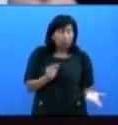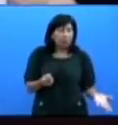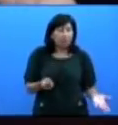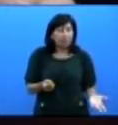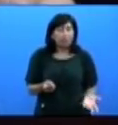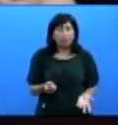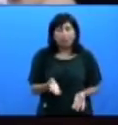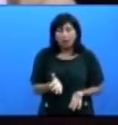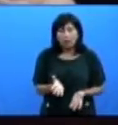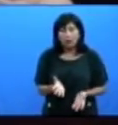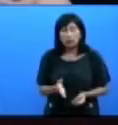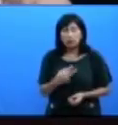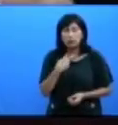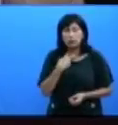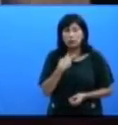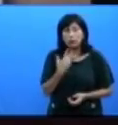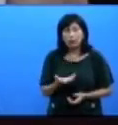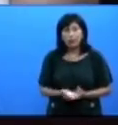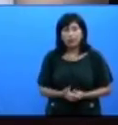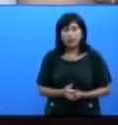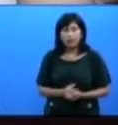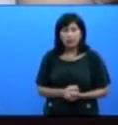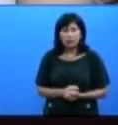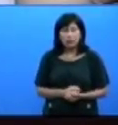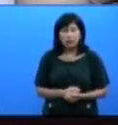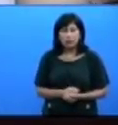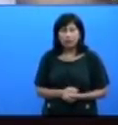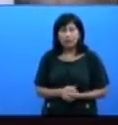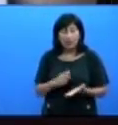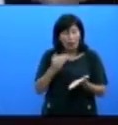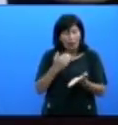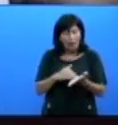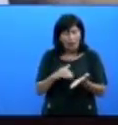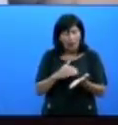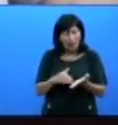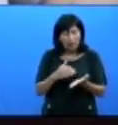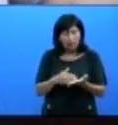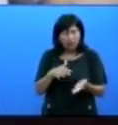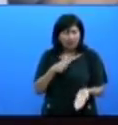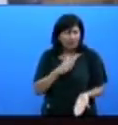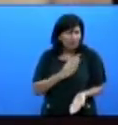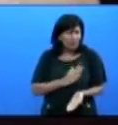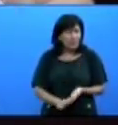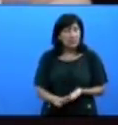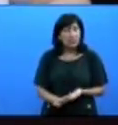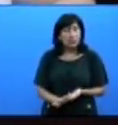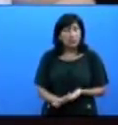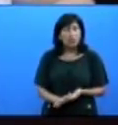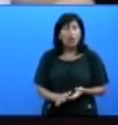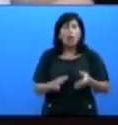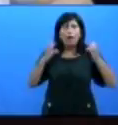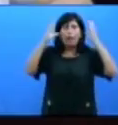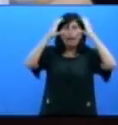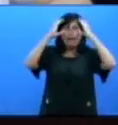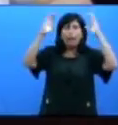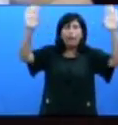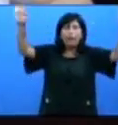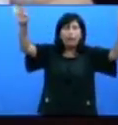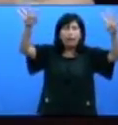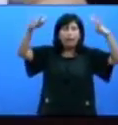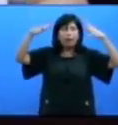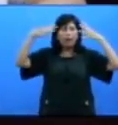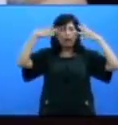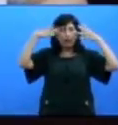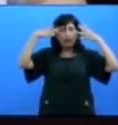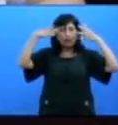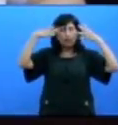essa que o secretário precisou se demitir para chamar a atenção e depois ele voltou atrás? É